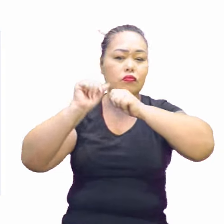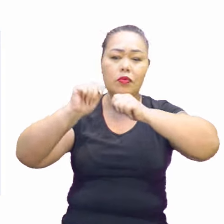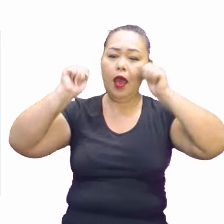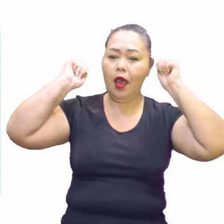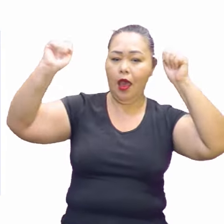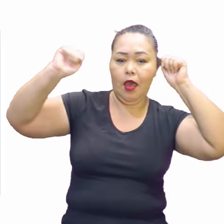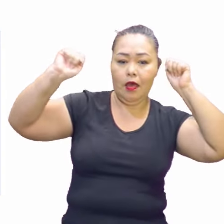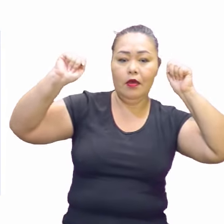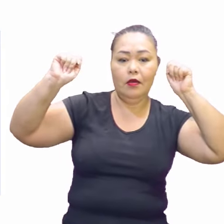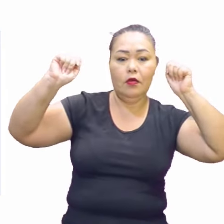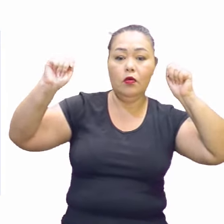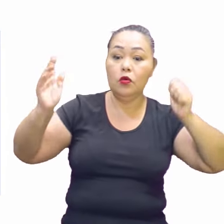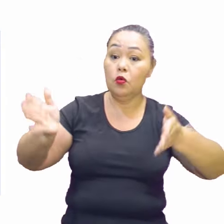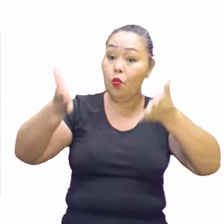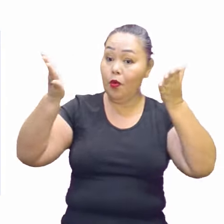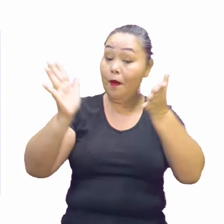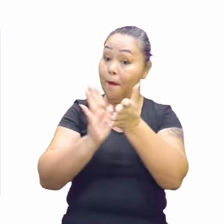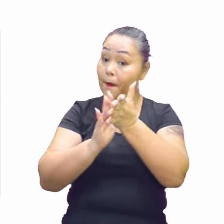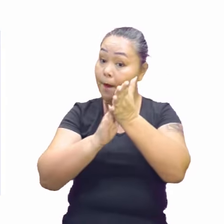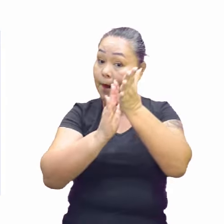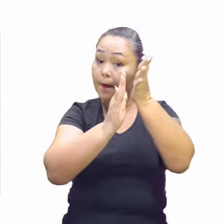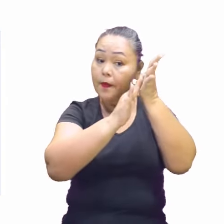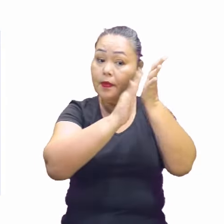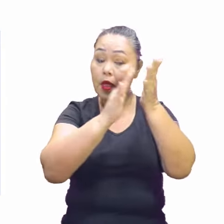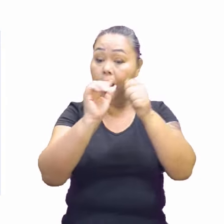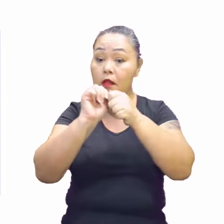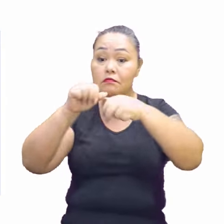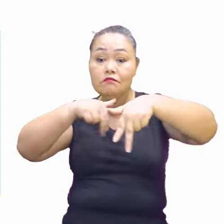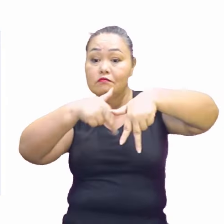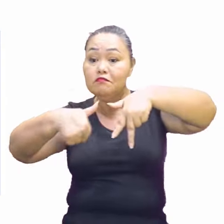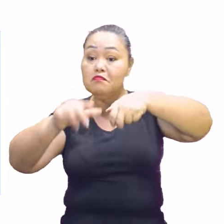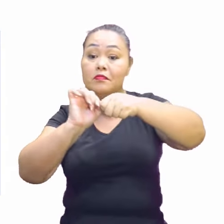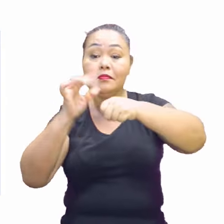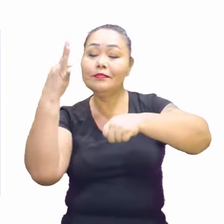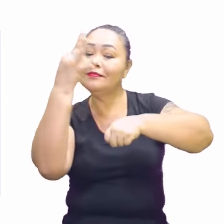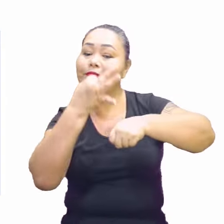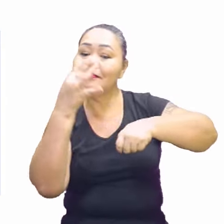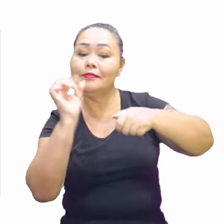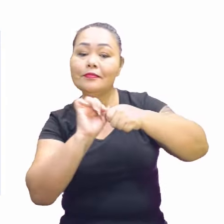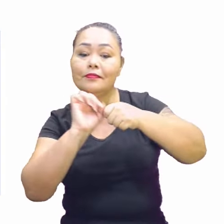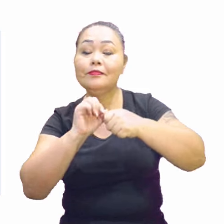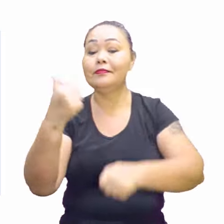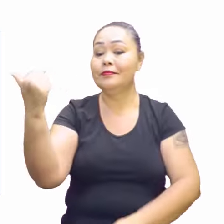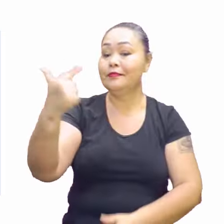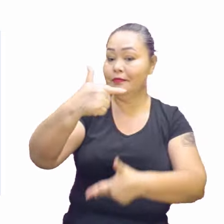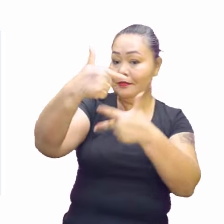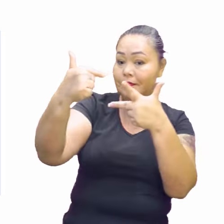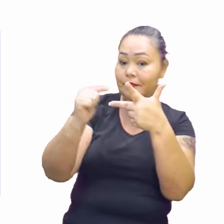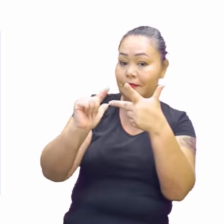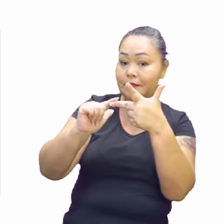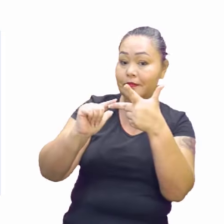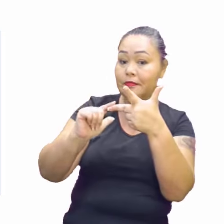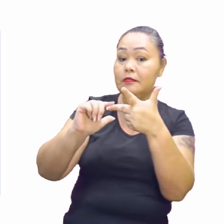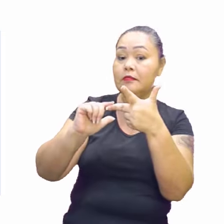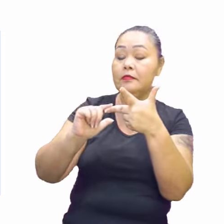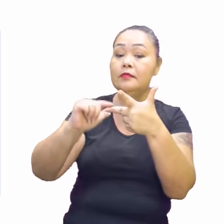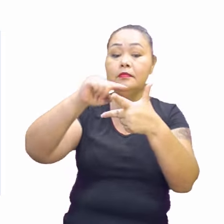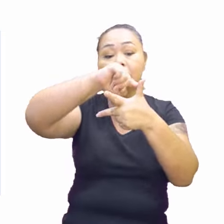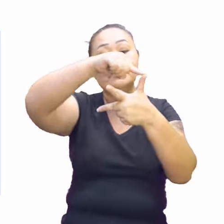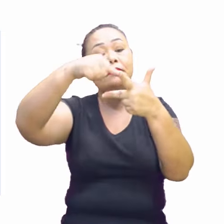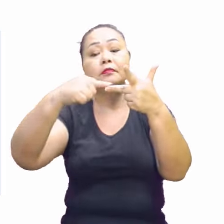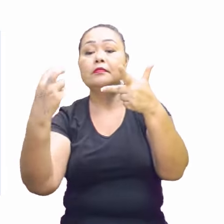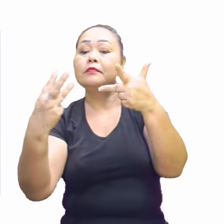torcedores, aplaudiu a linda jogada. Então, o verbo está na terceira pessoa, fazendo o quê?